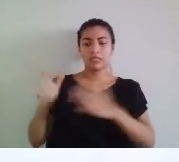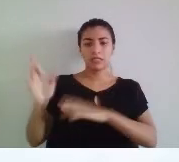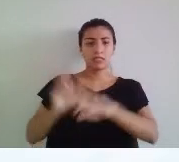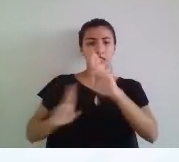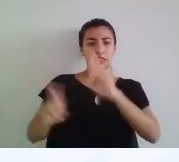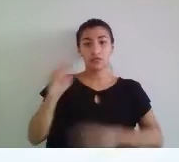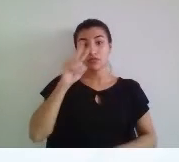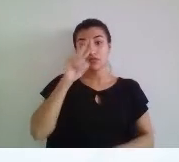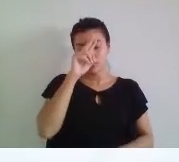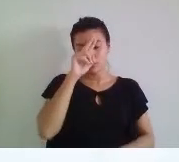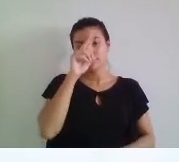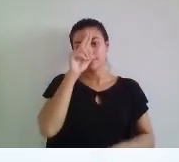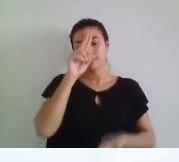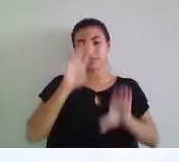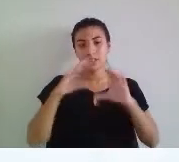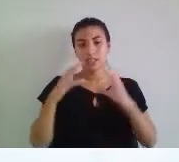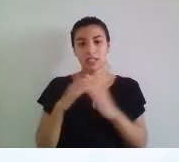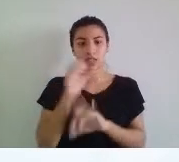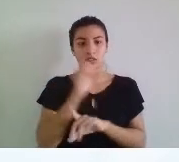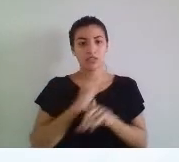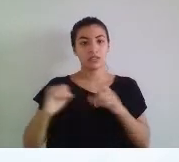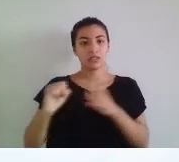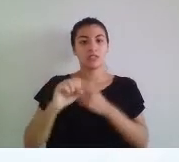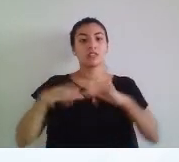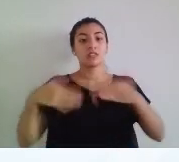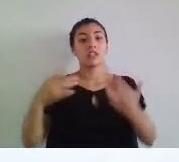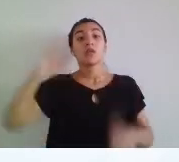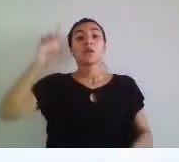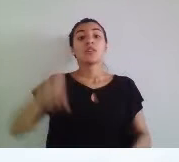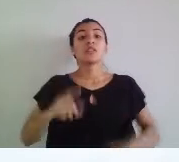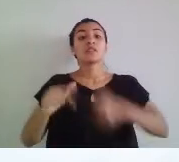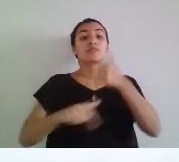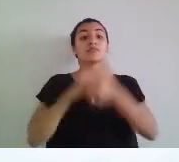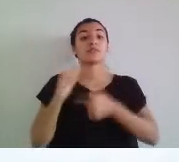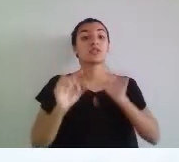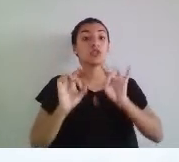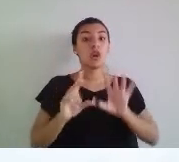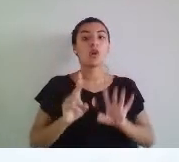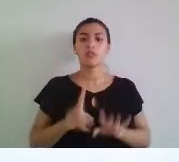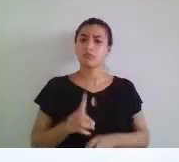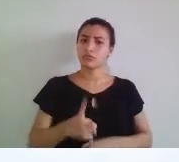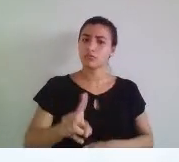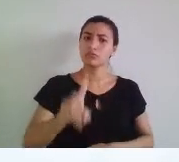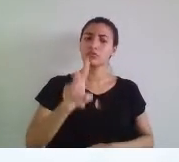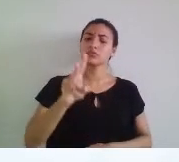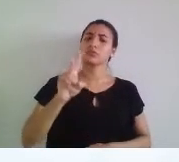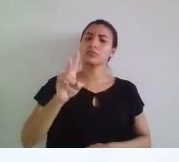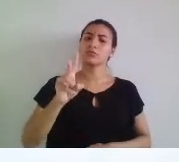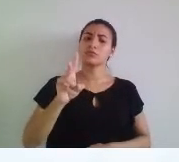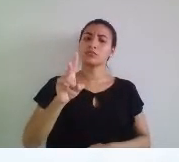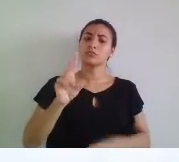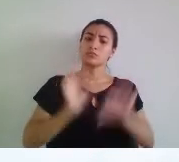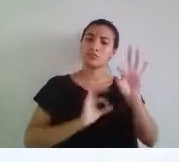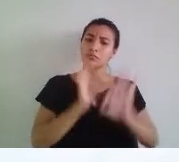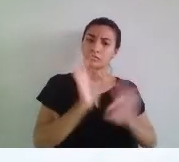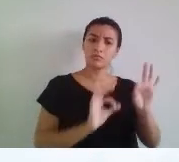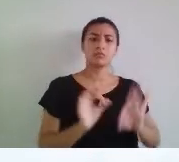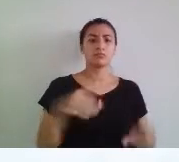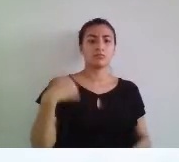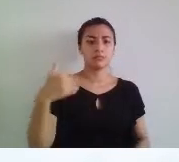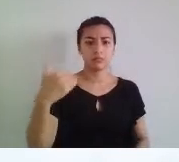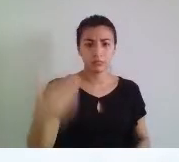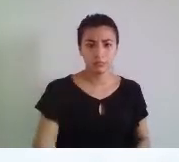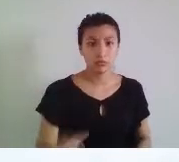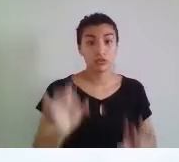forças entre classes sociais. Então, o direito do trabalho só avança, o direito do trabalho só se regulamenta, o direito do trabalho